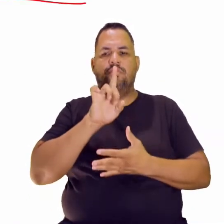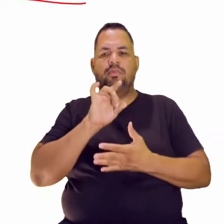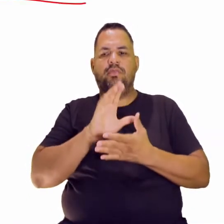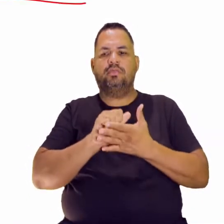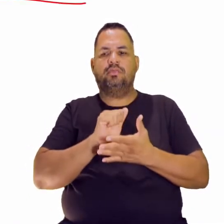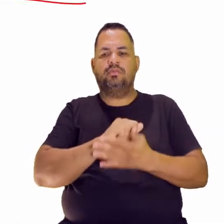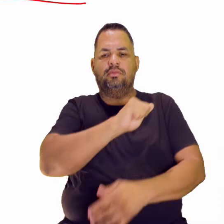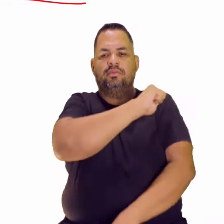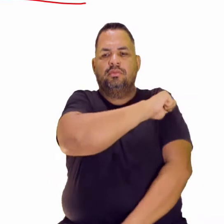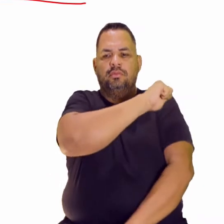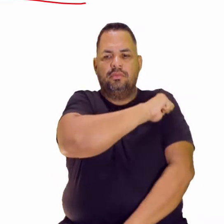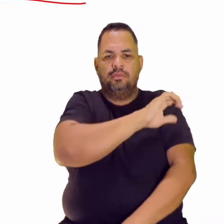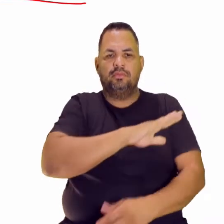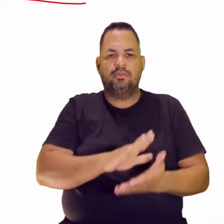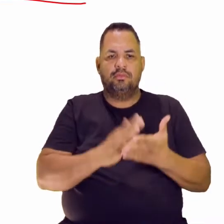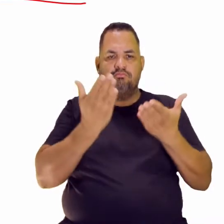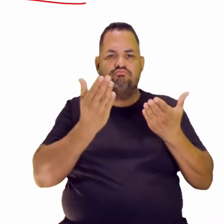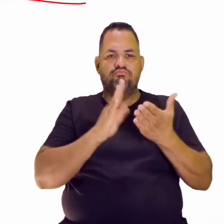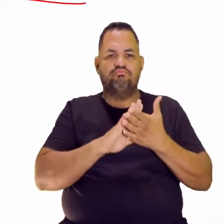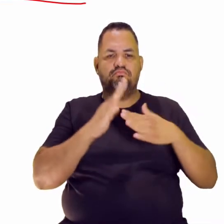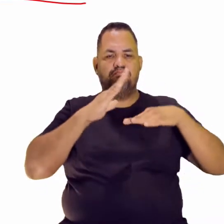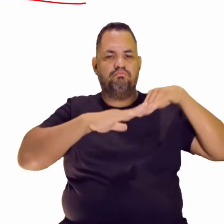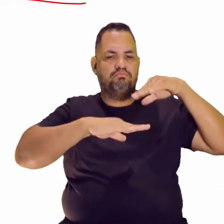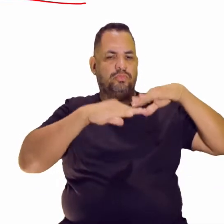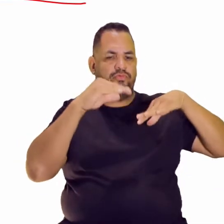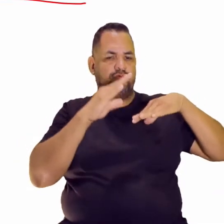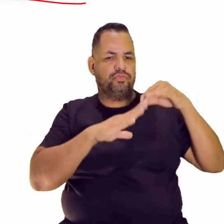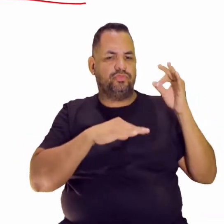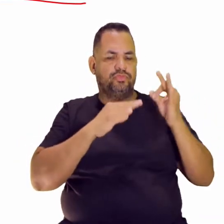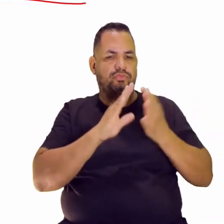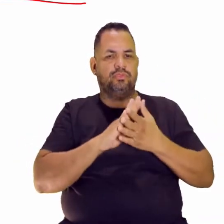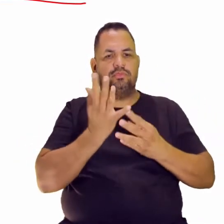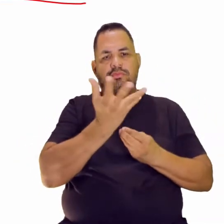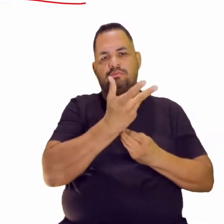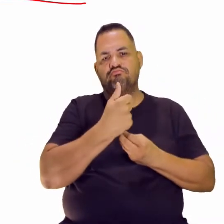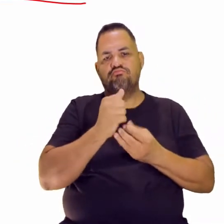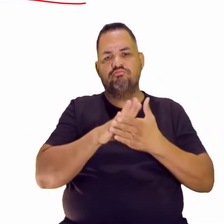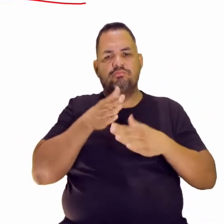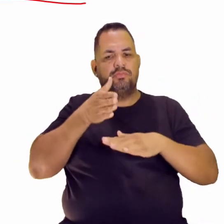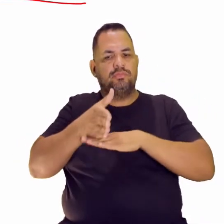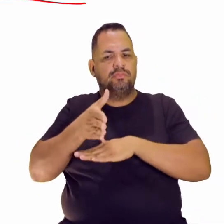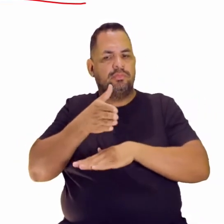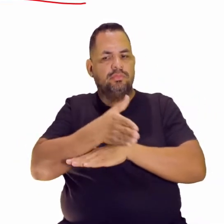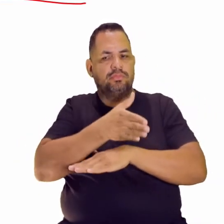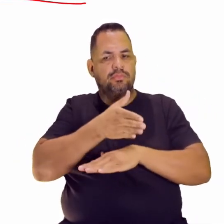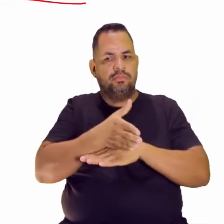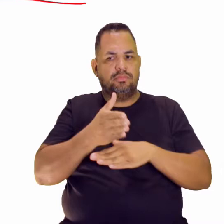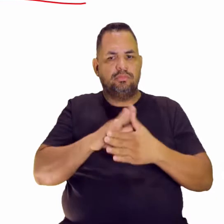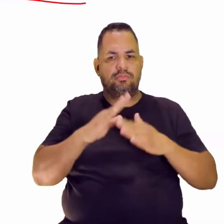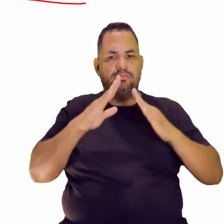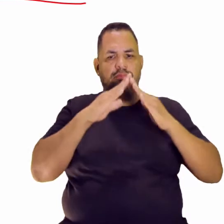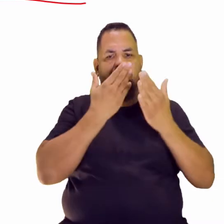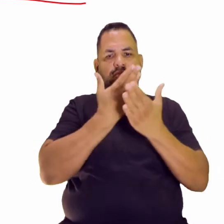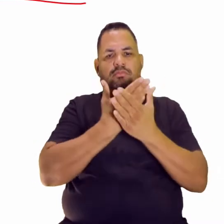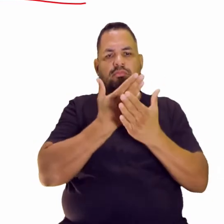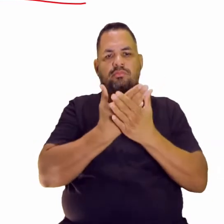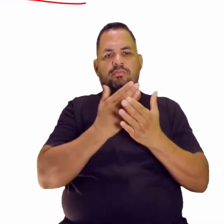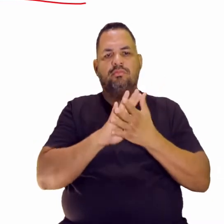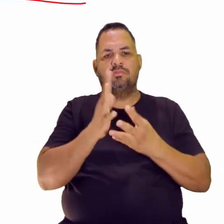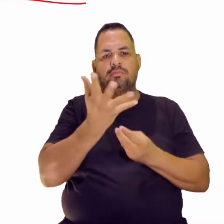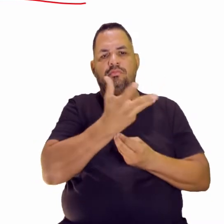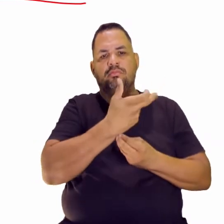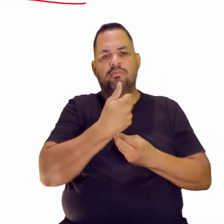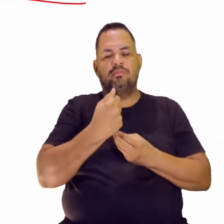Os talentosos brasileiros que começaram a frequentar e os seus trabalhos,